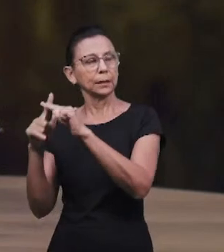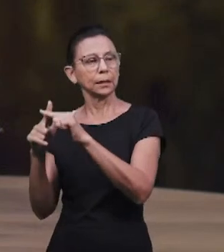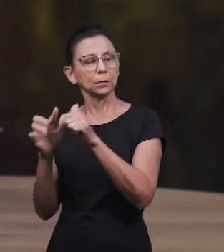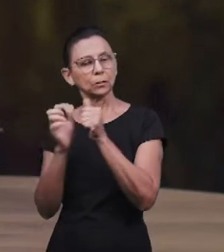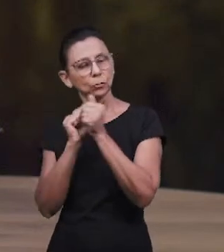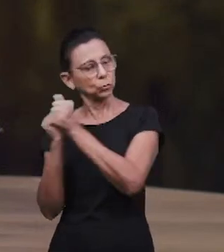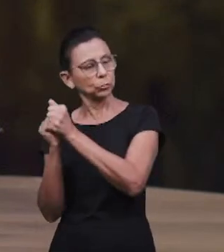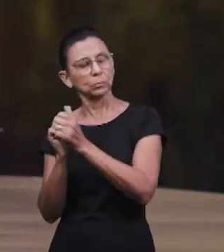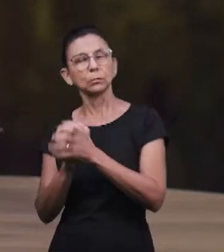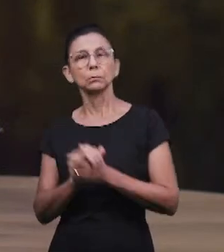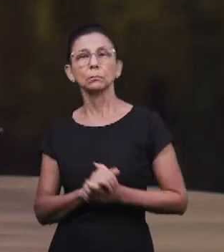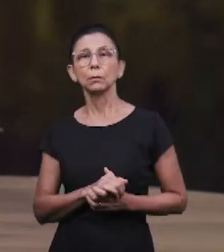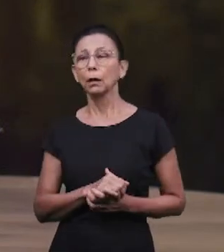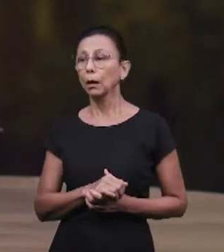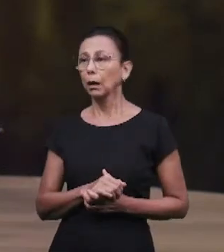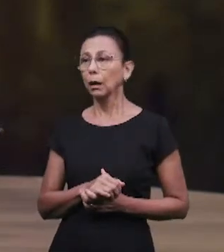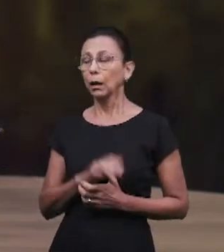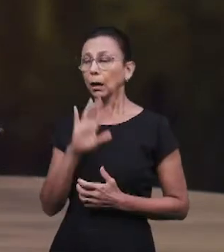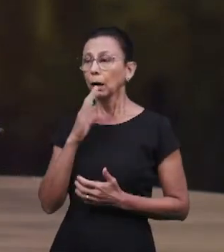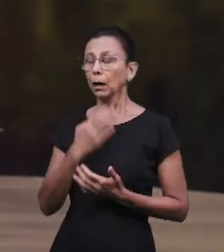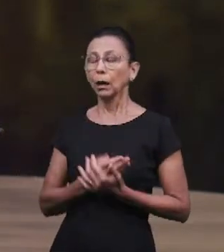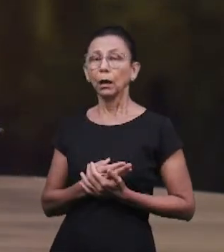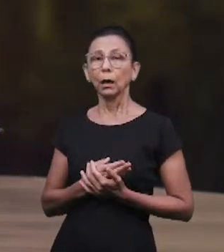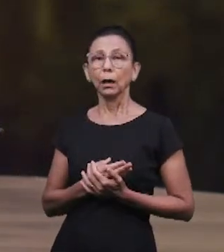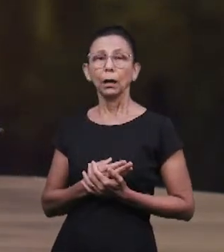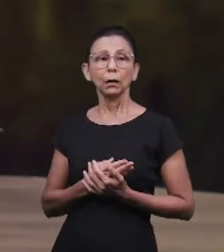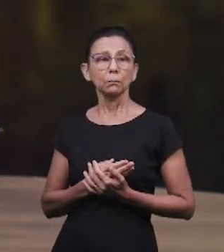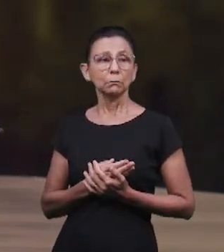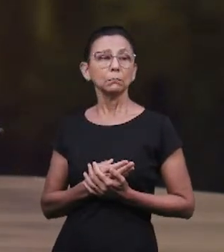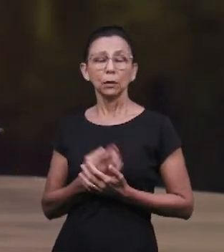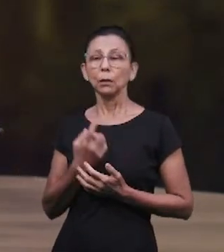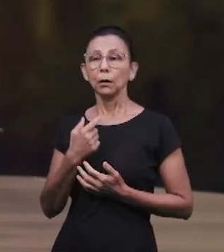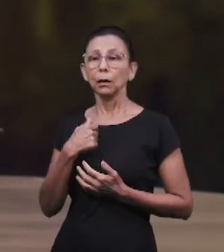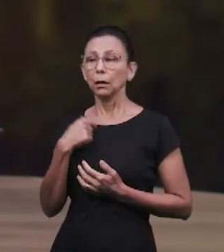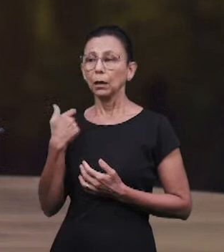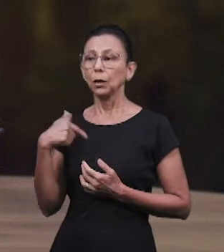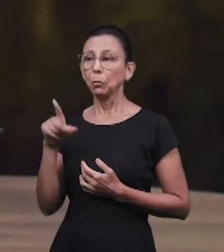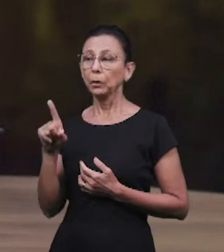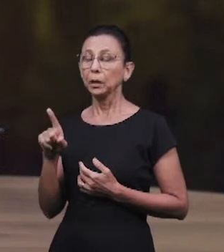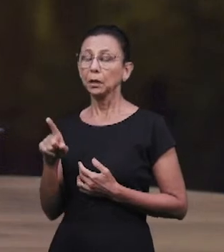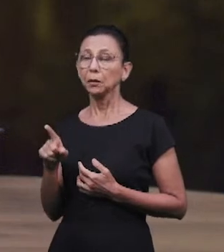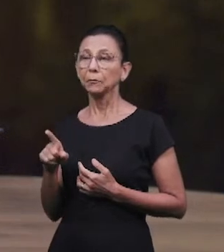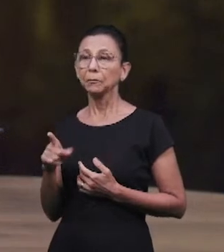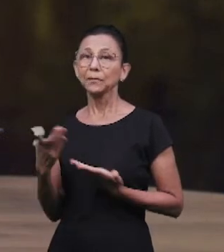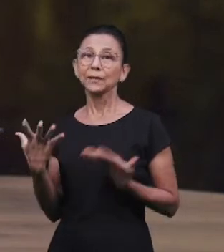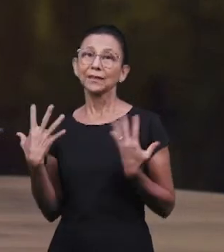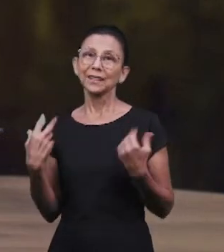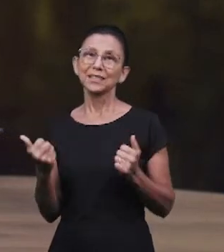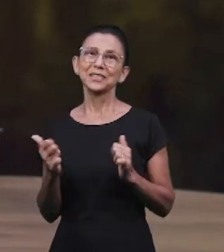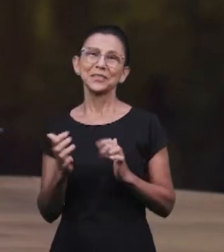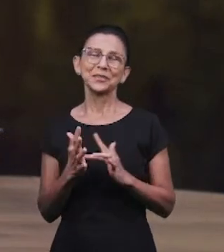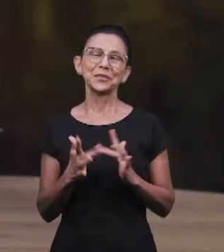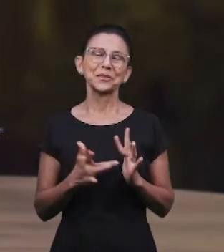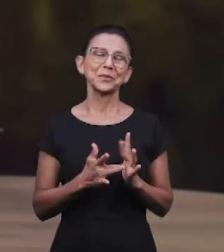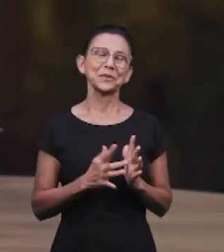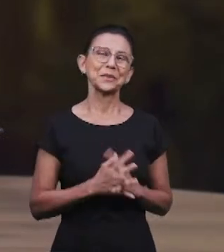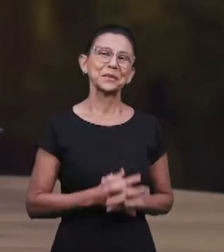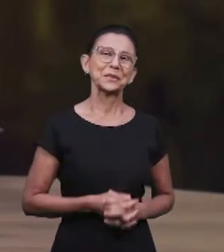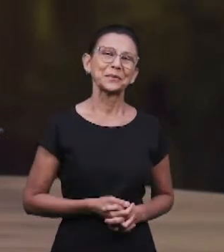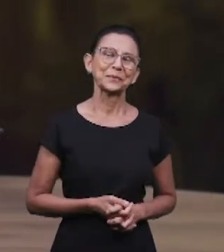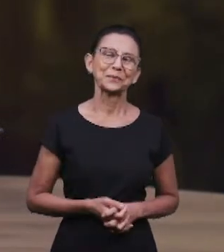ficou tão impressionado, foi à igreja e aquele dia se decidiu. É uma coisa que eu